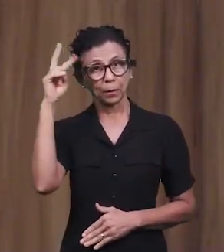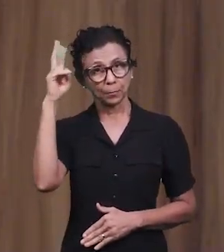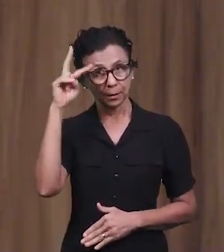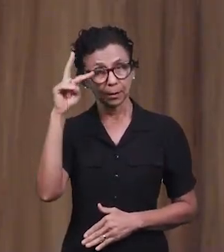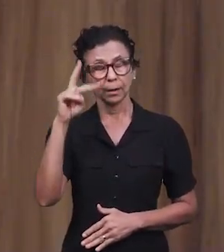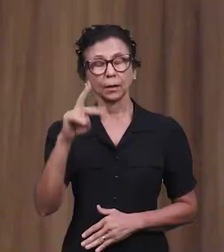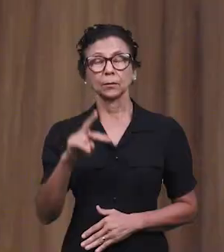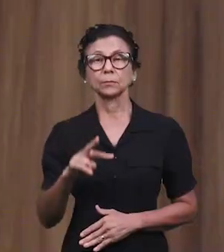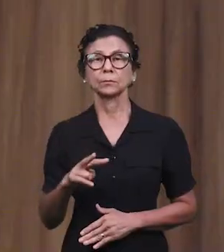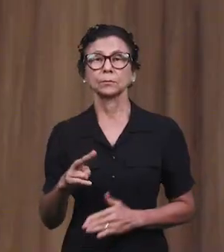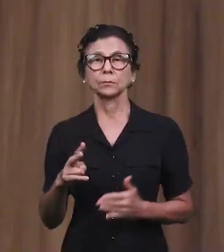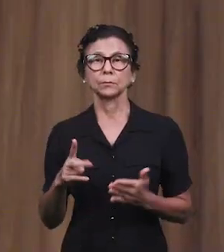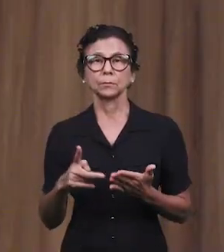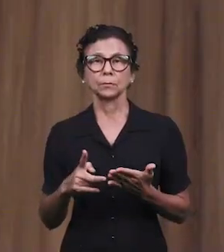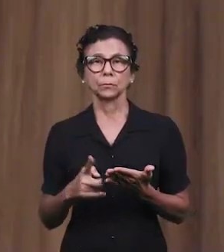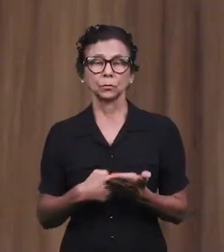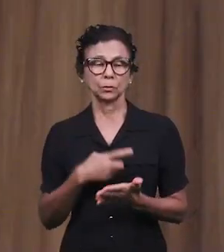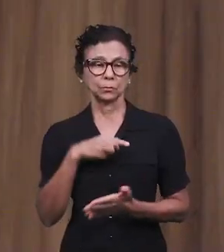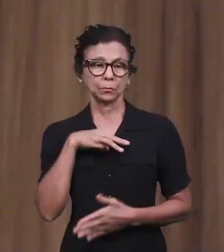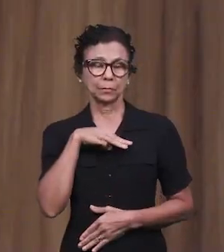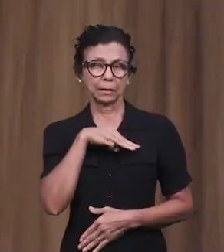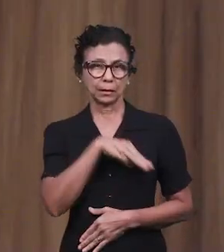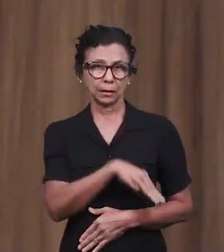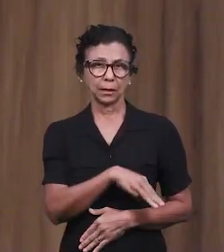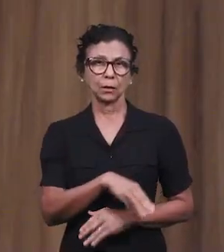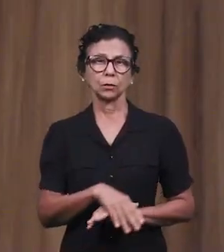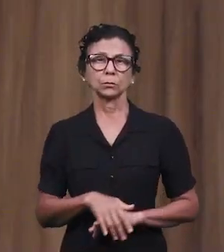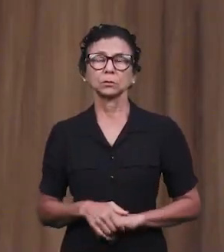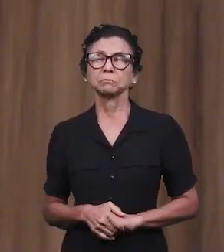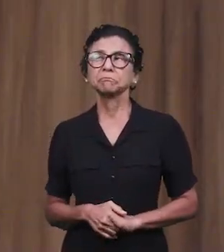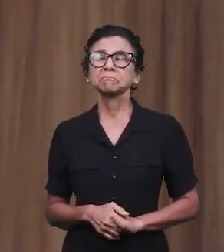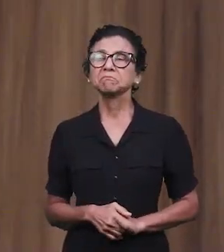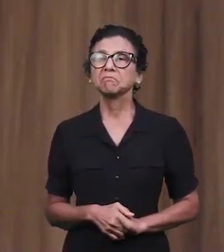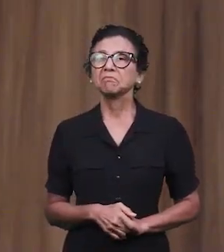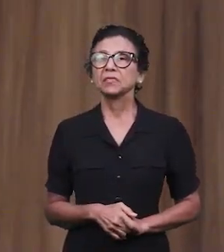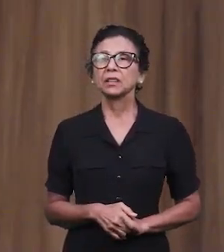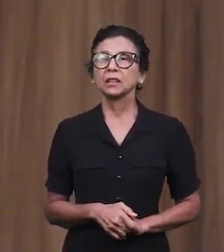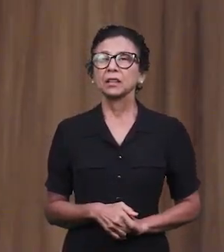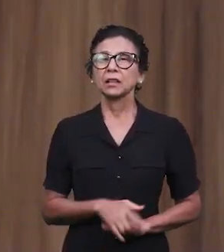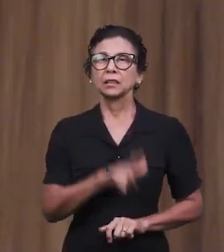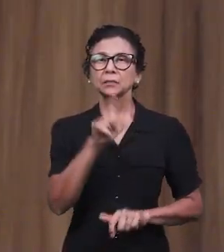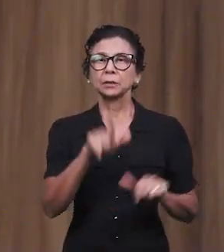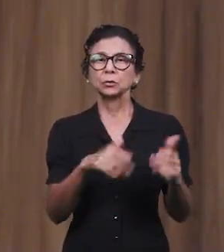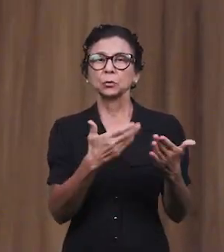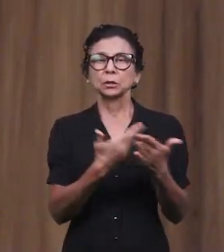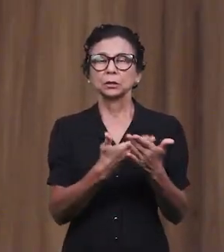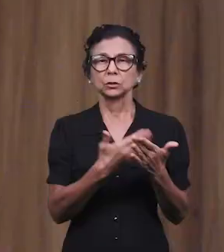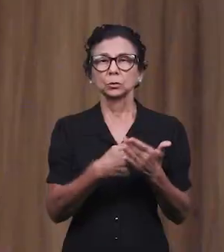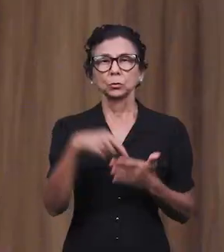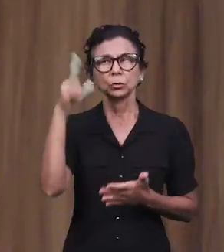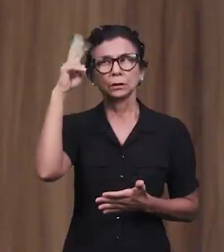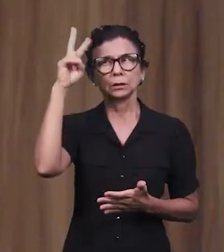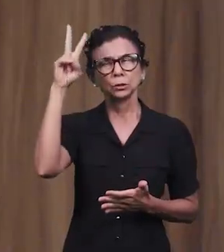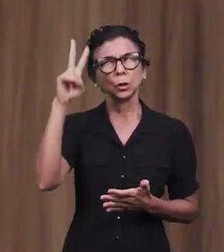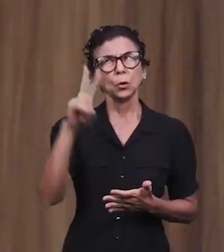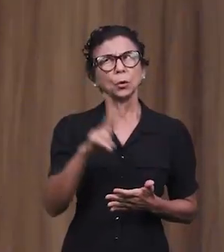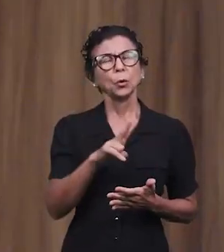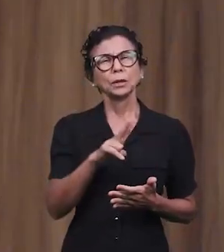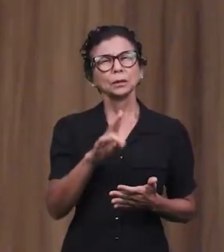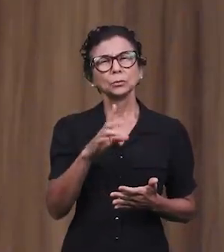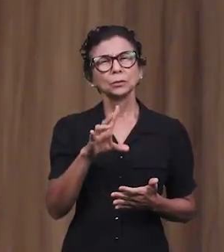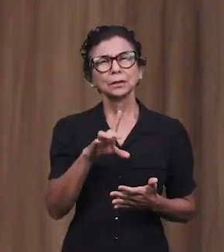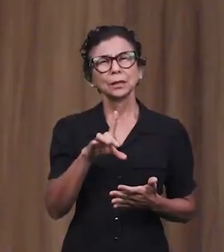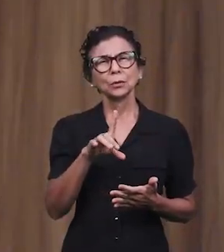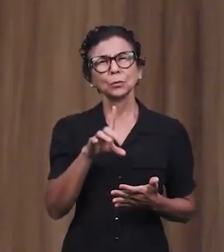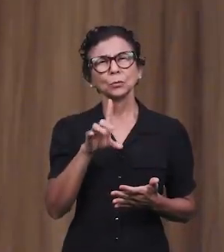que o Evangelho de Mateus, os historiadores não conseguem datar de forma precisa,